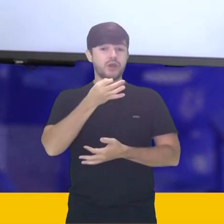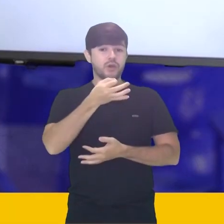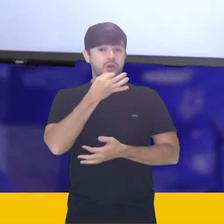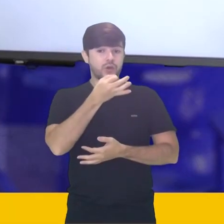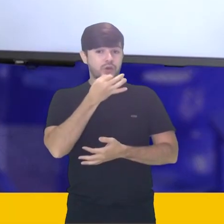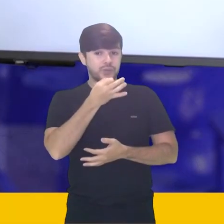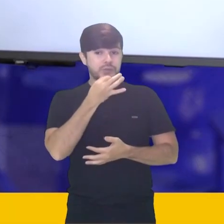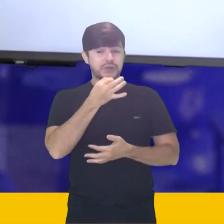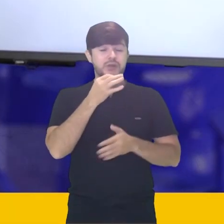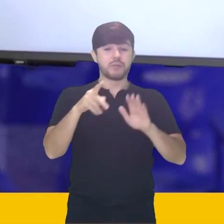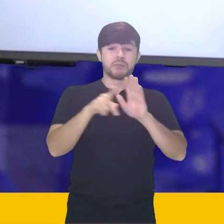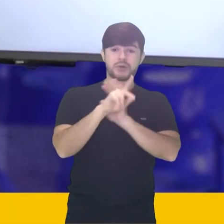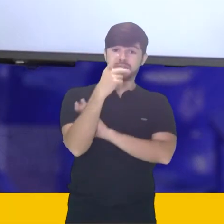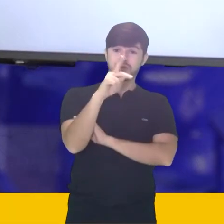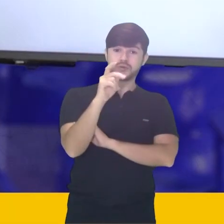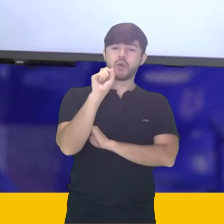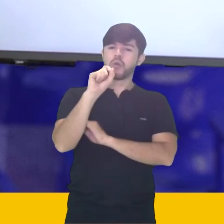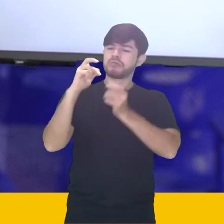sobre globalização,